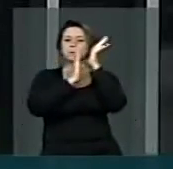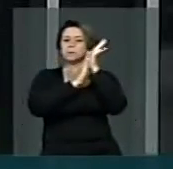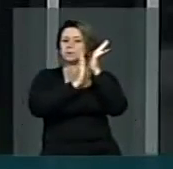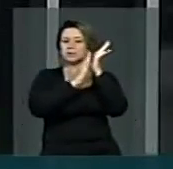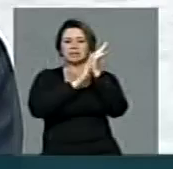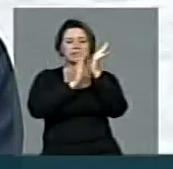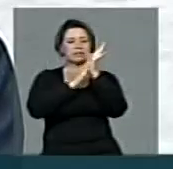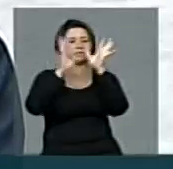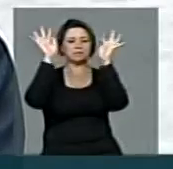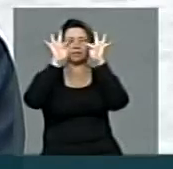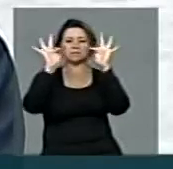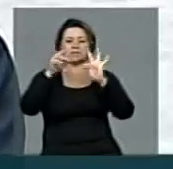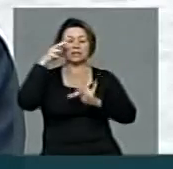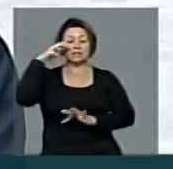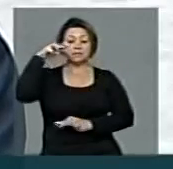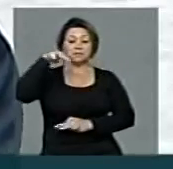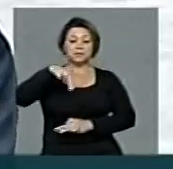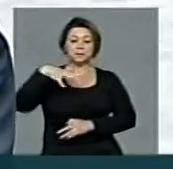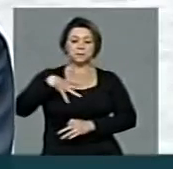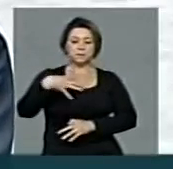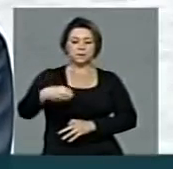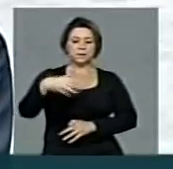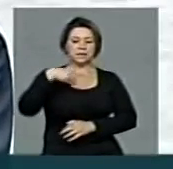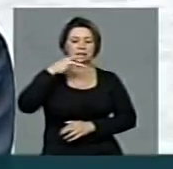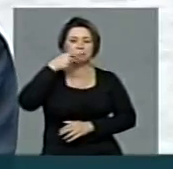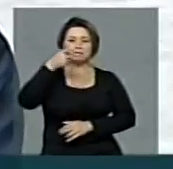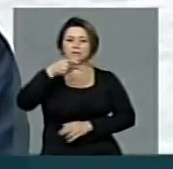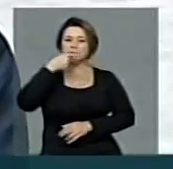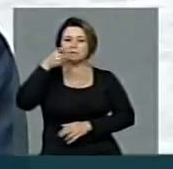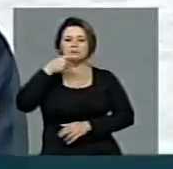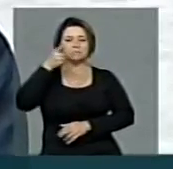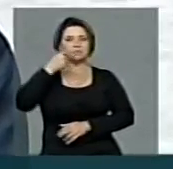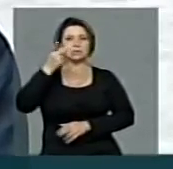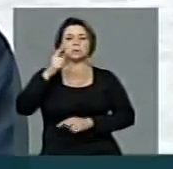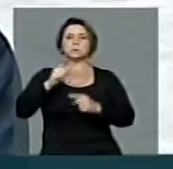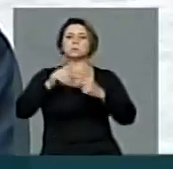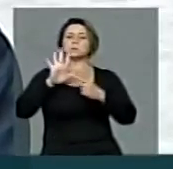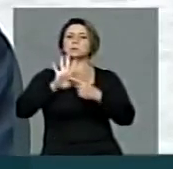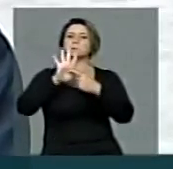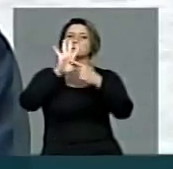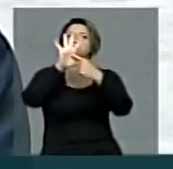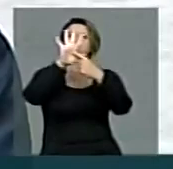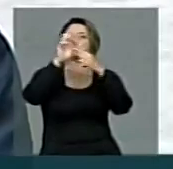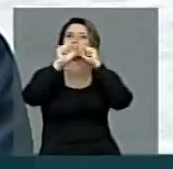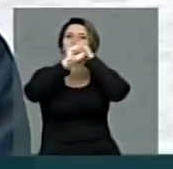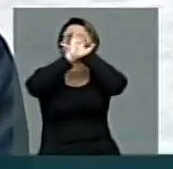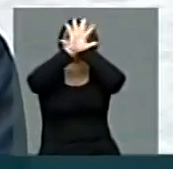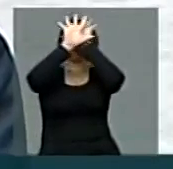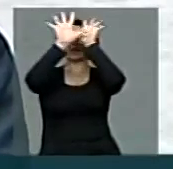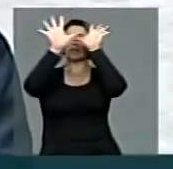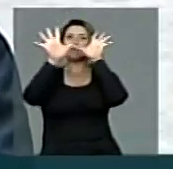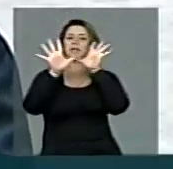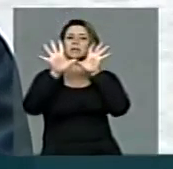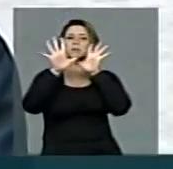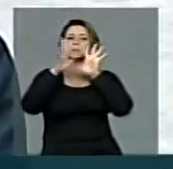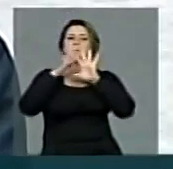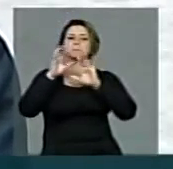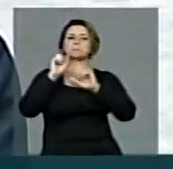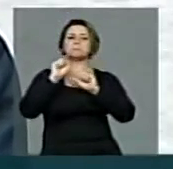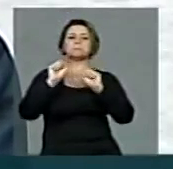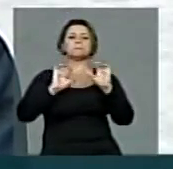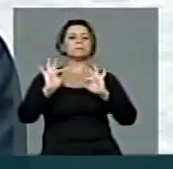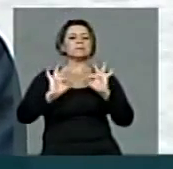pronunciamento de Vossa Excelência. Vossa Excelência coloca com clareza a necessidade de que nós tenhamos um sistema